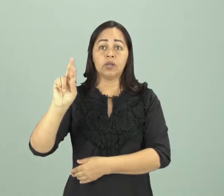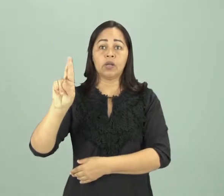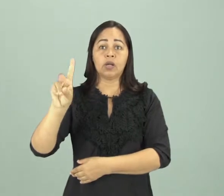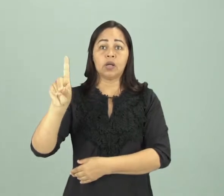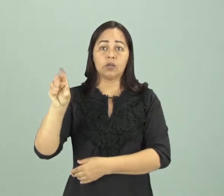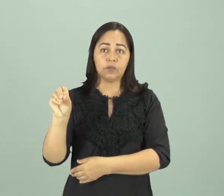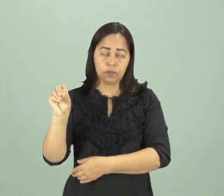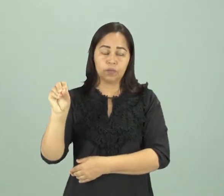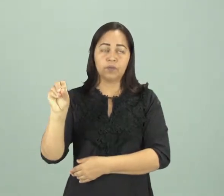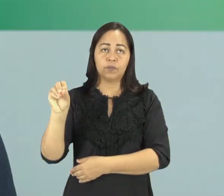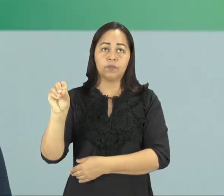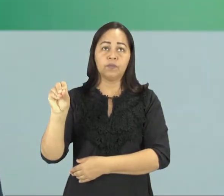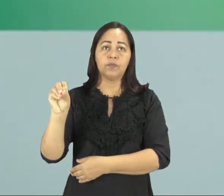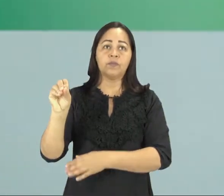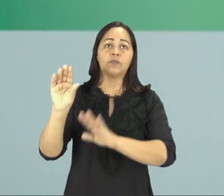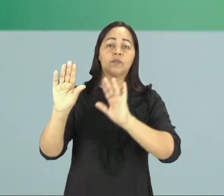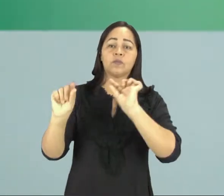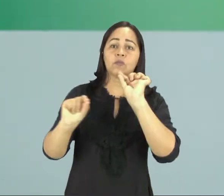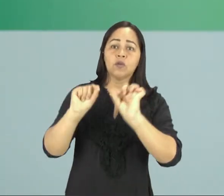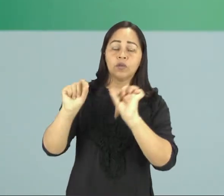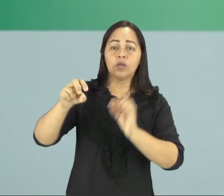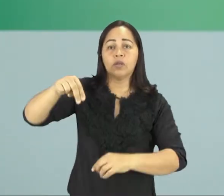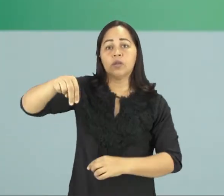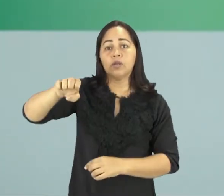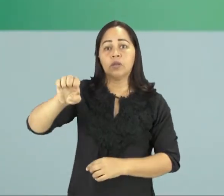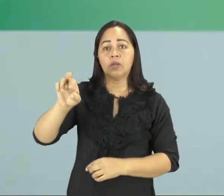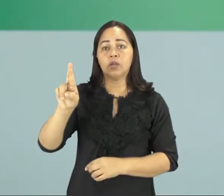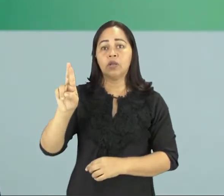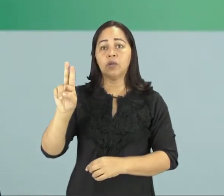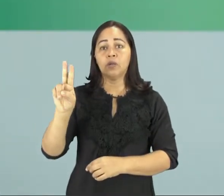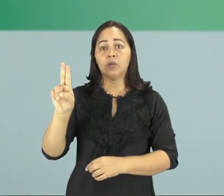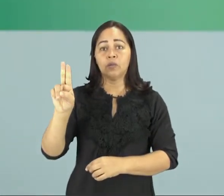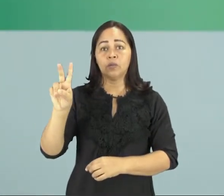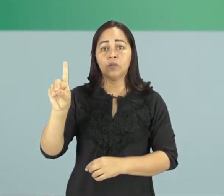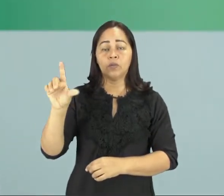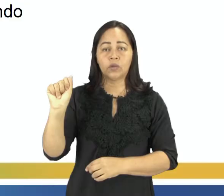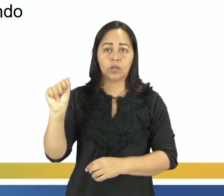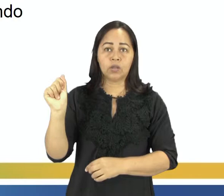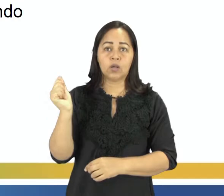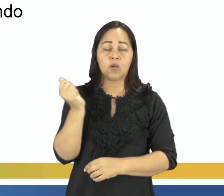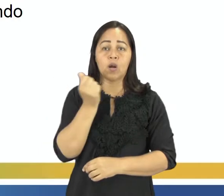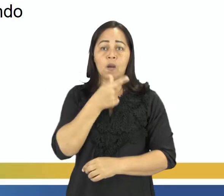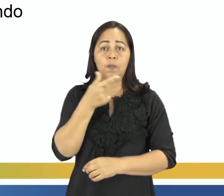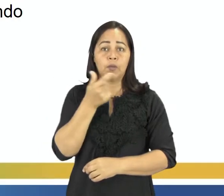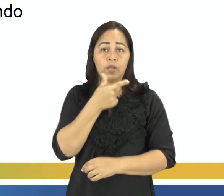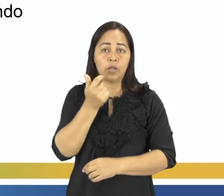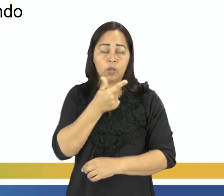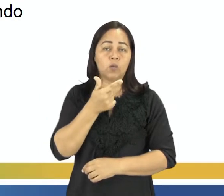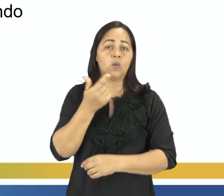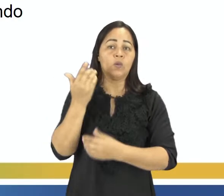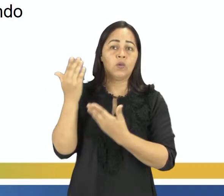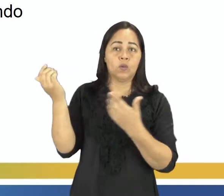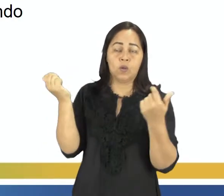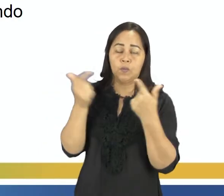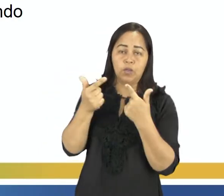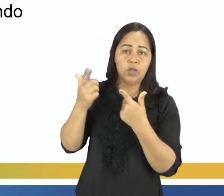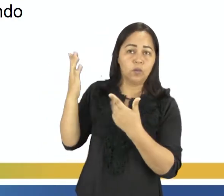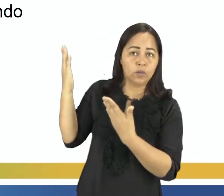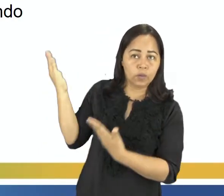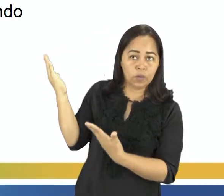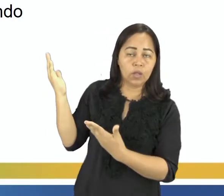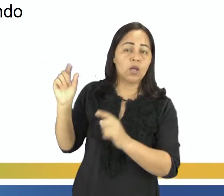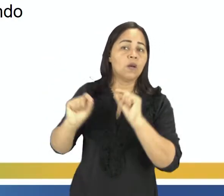Em 1919, Neruda obteve o 3º lugar nos Jogos Florais de Maule com o poema